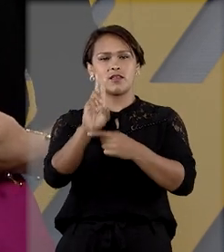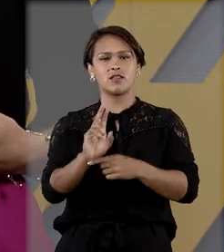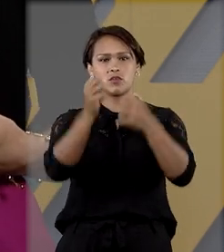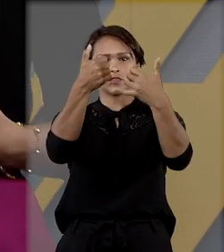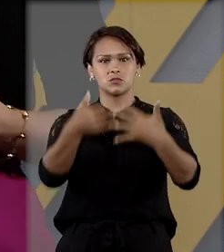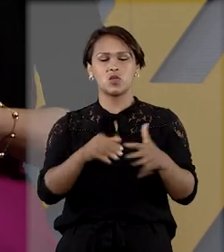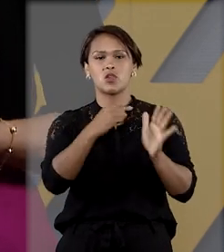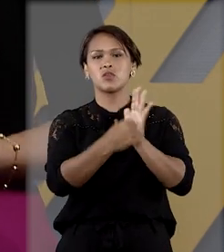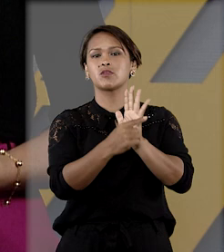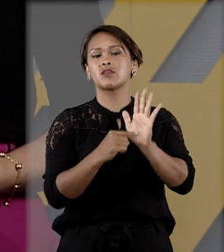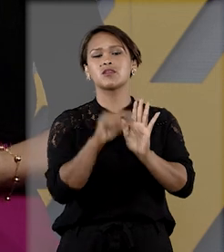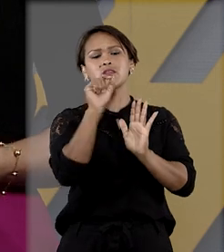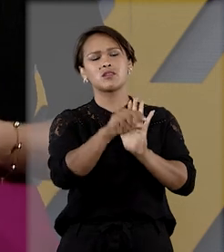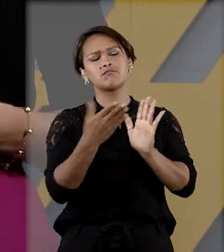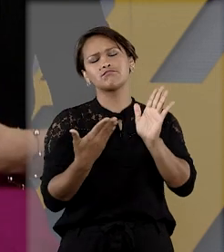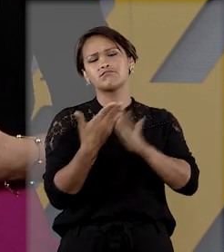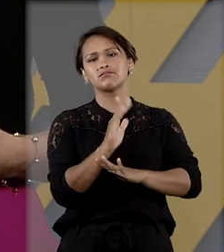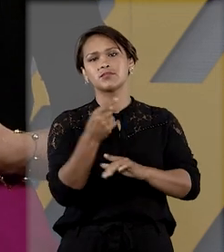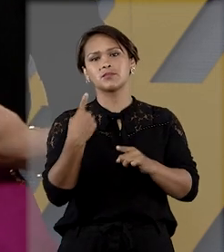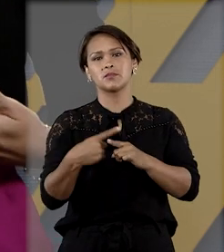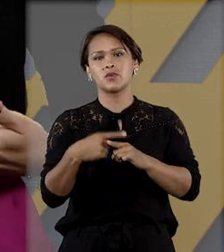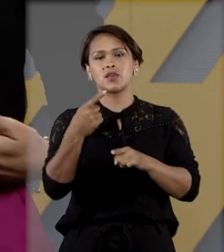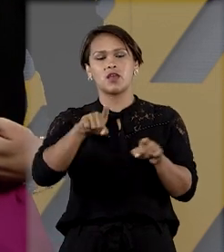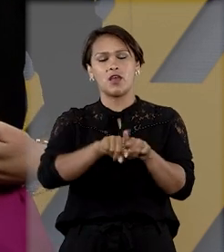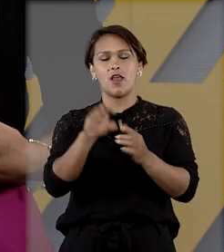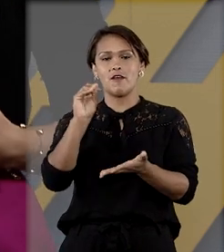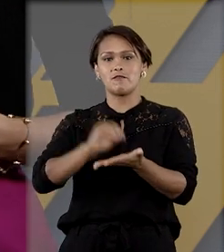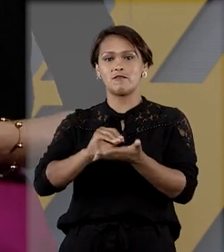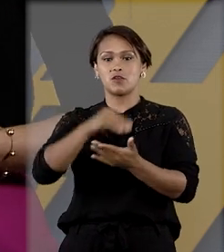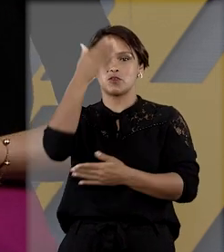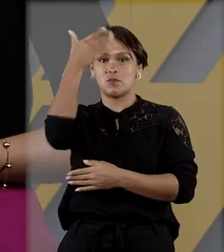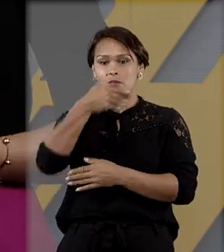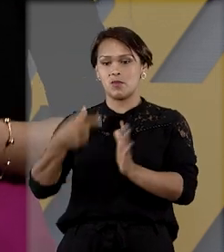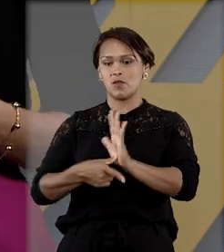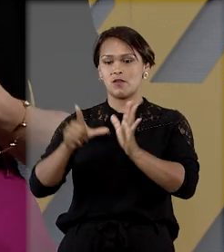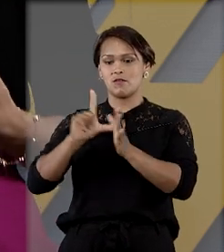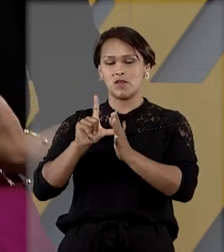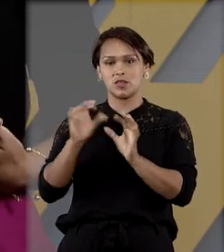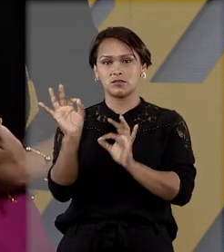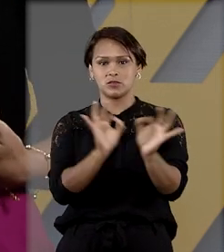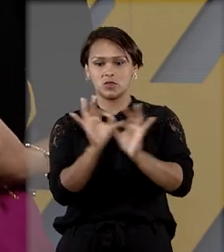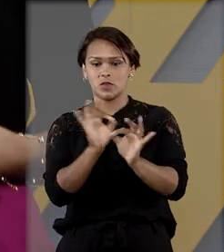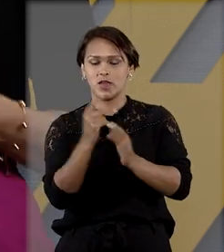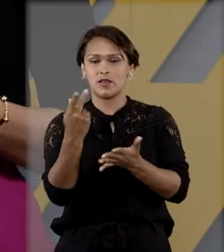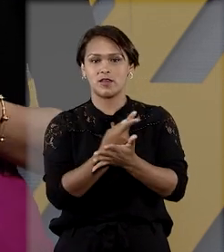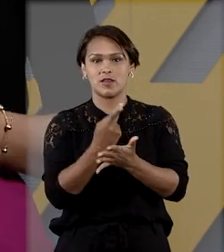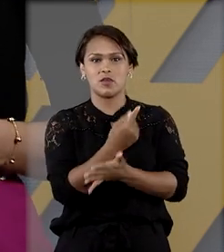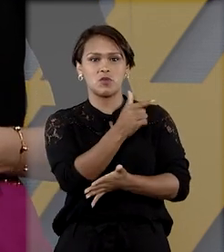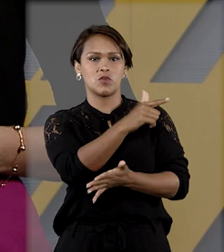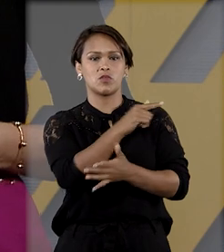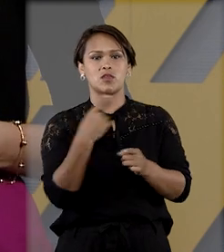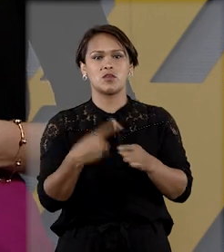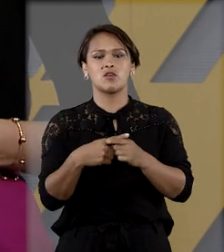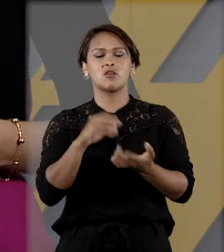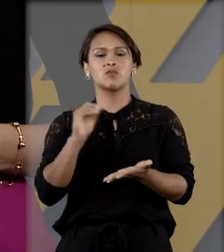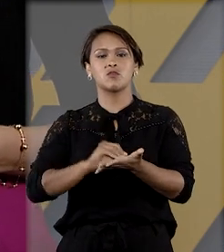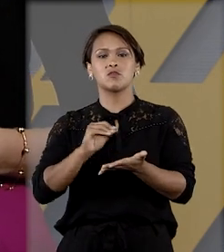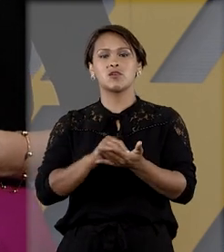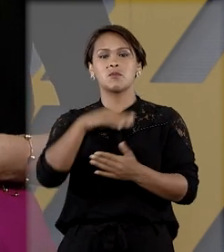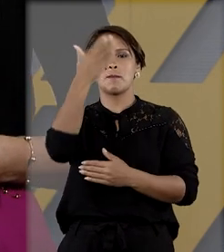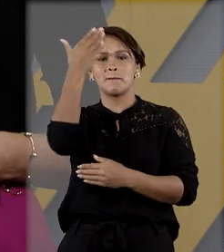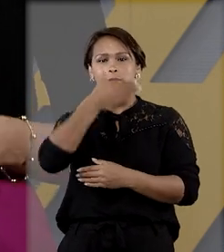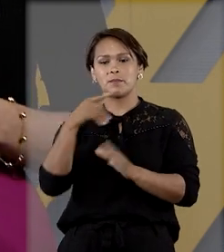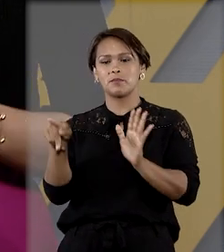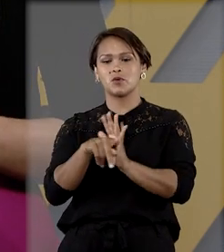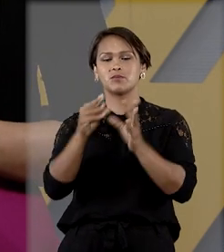há nulidade a ser reconhecida, seja por falta de prova pré-constituída de irregularidades ou por ausência de comprovação